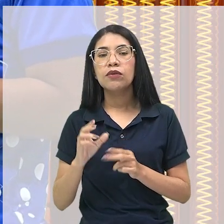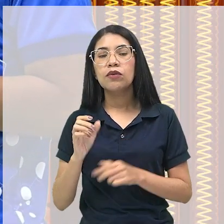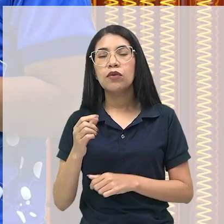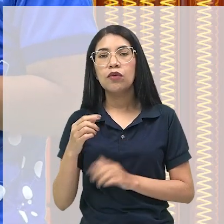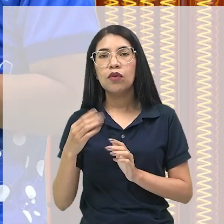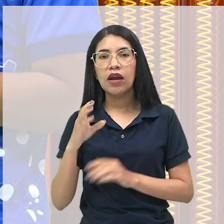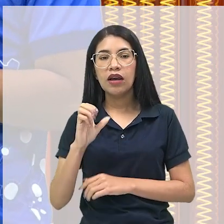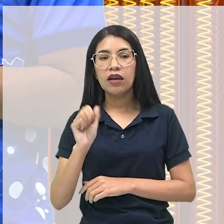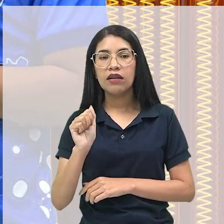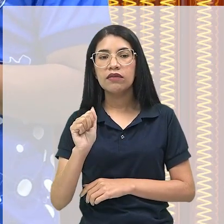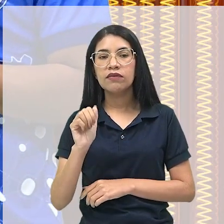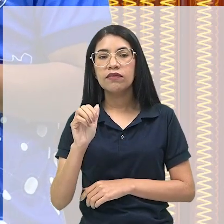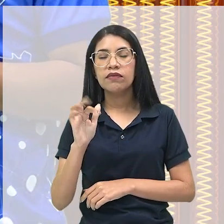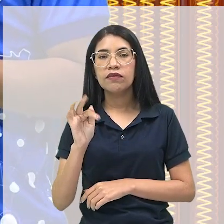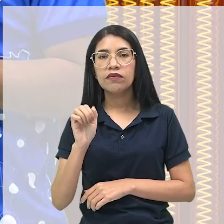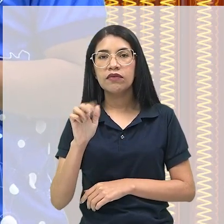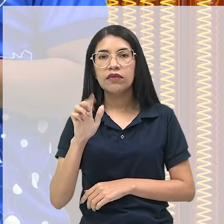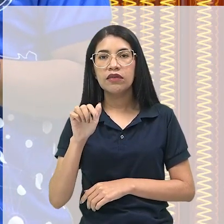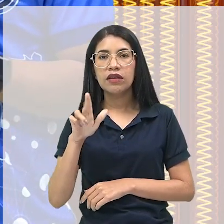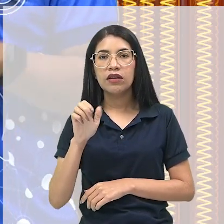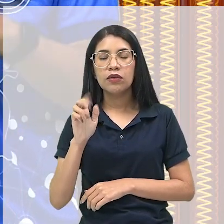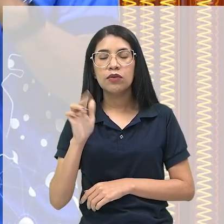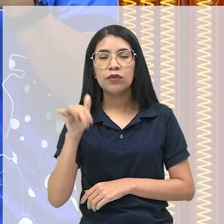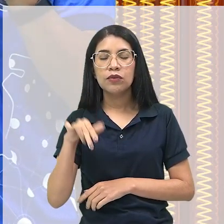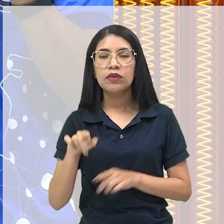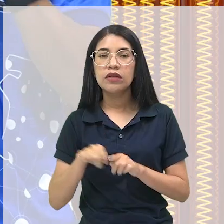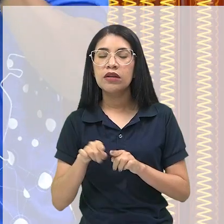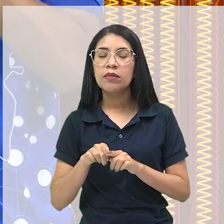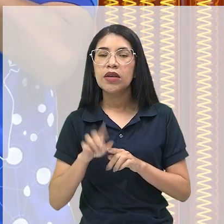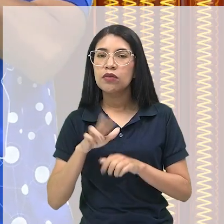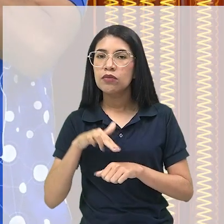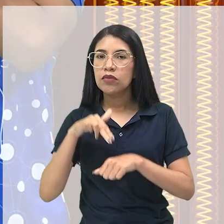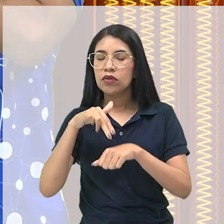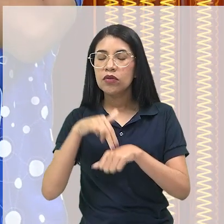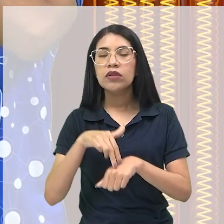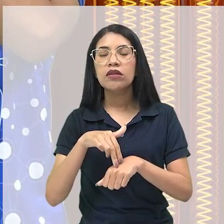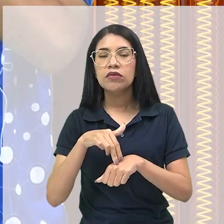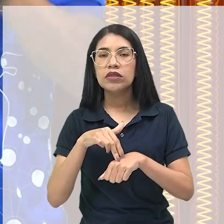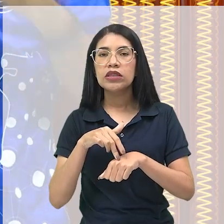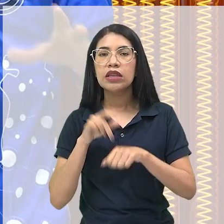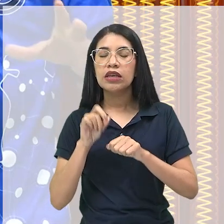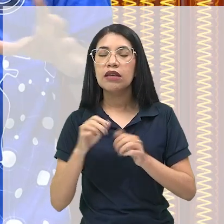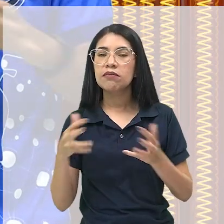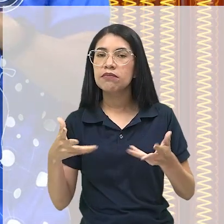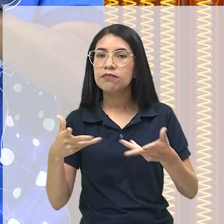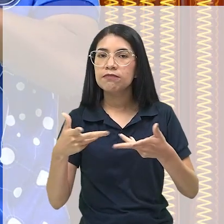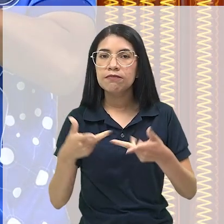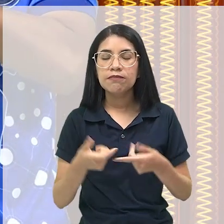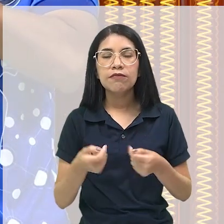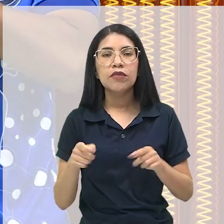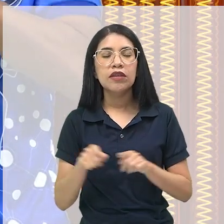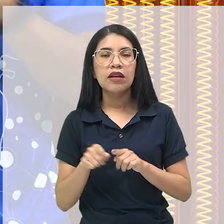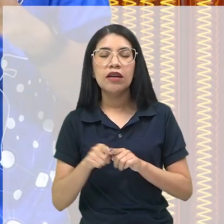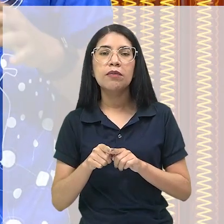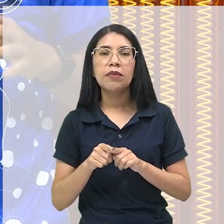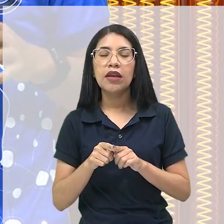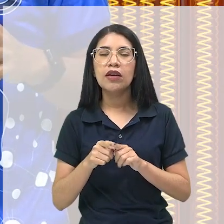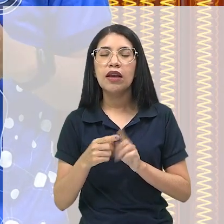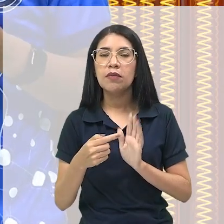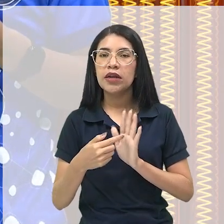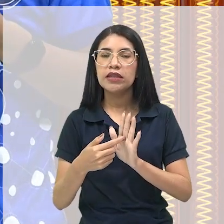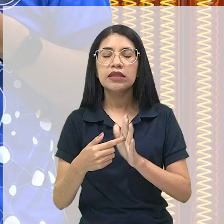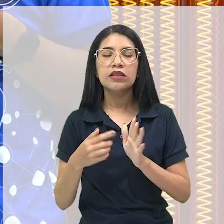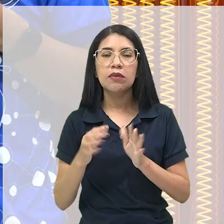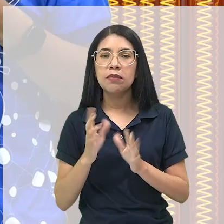filme Cafarnaum, né, que é também outro filme onde o protagonista é uma coisa maravilhosa, uma atuação muito